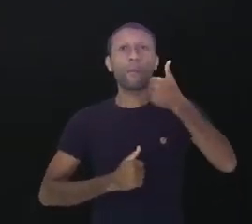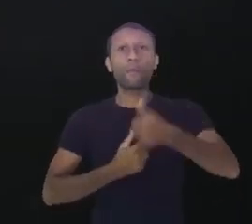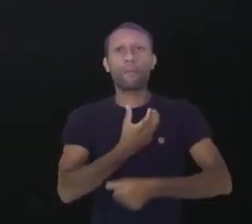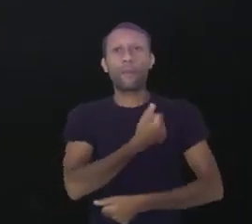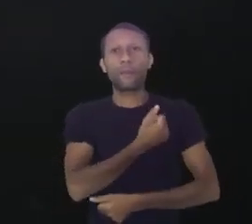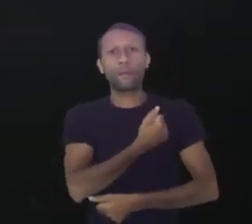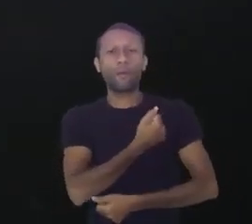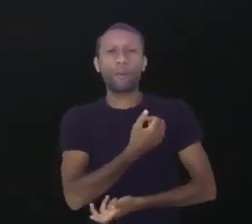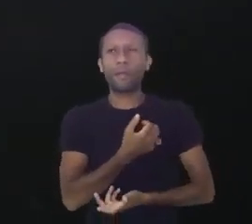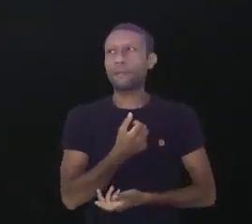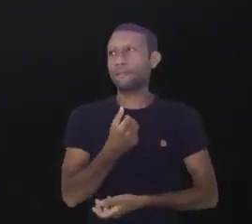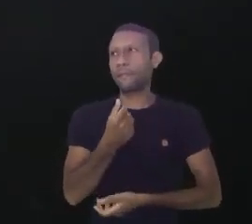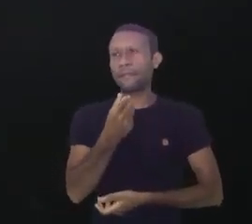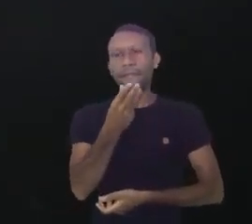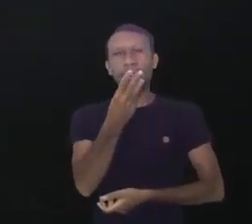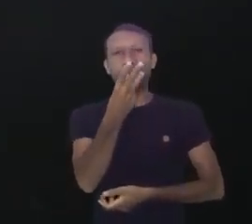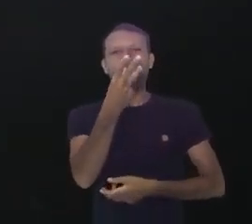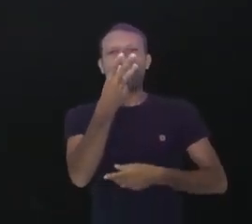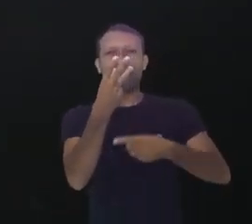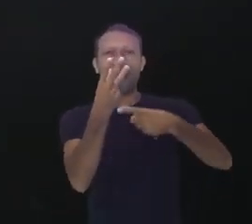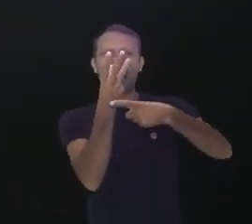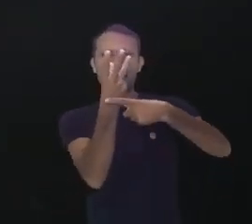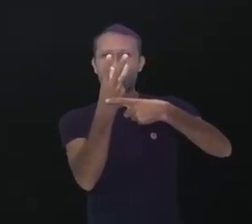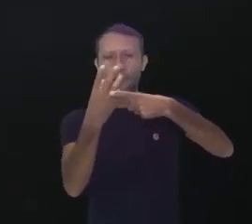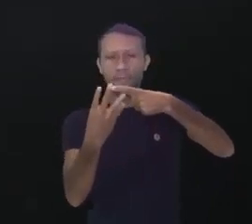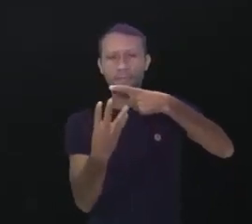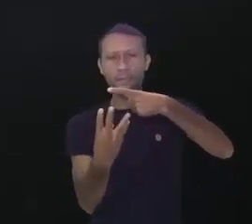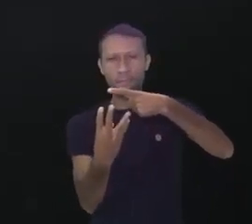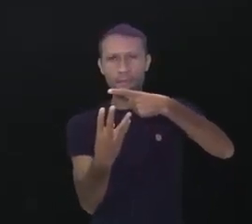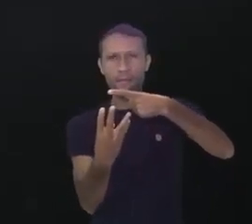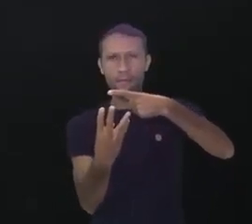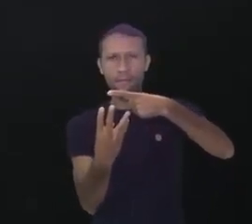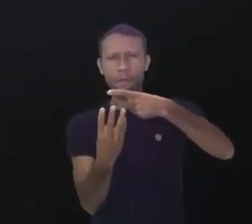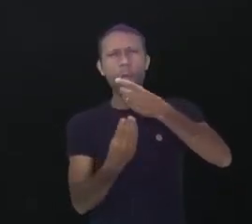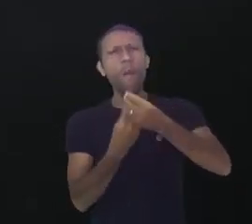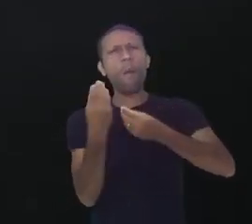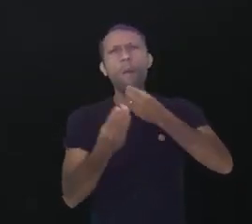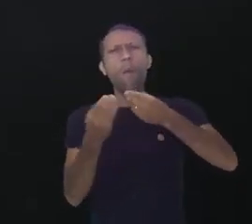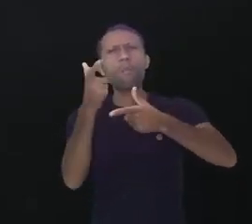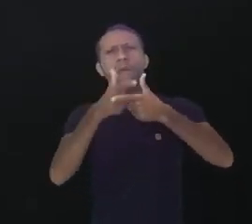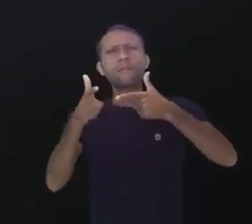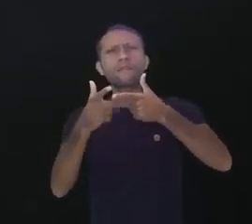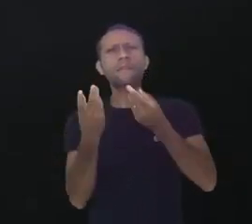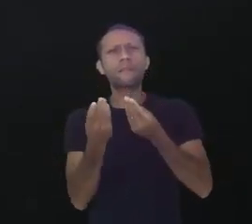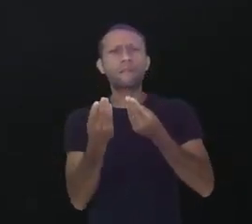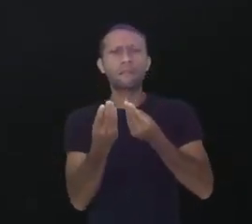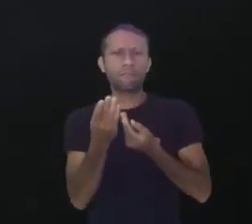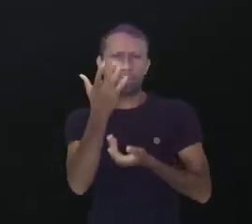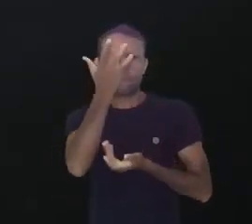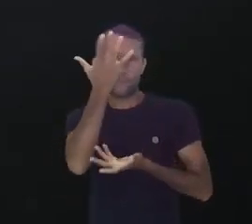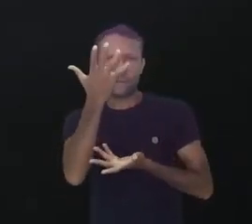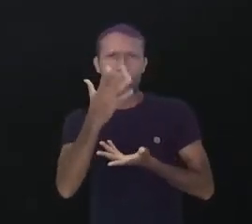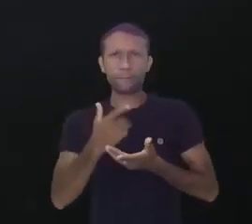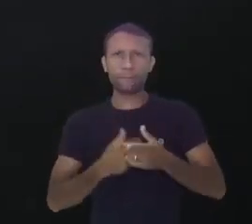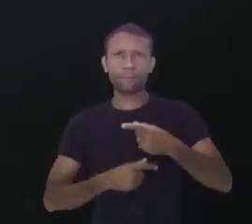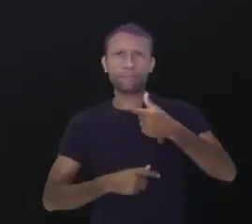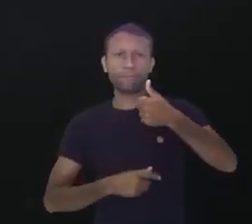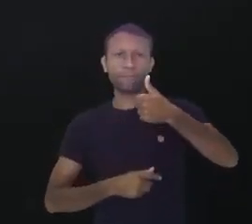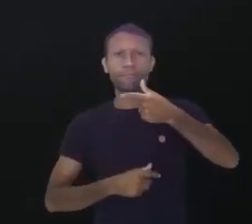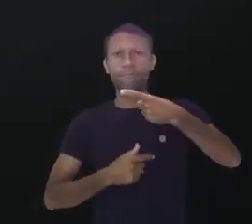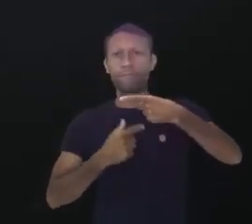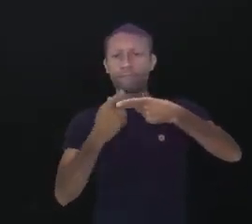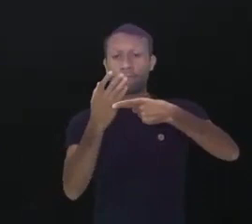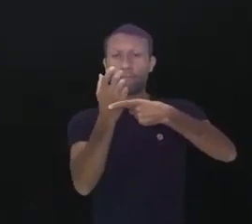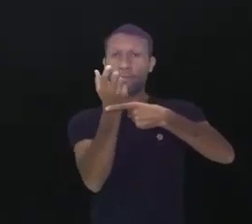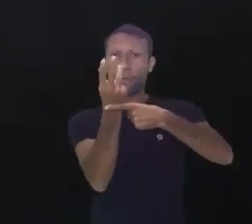é 3/4, ou 3/4. Como é que a gente transforma isso em divisão? Simples. O primeiro valor